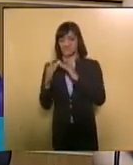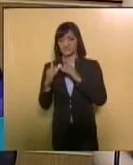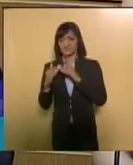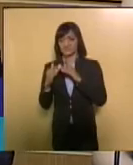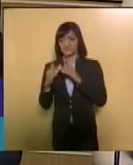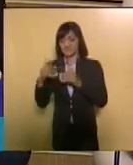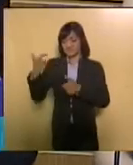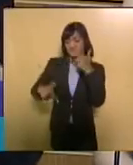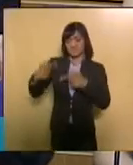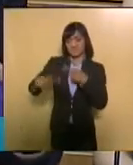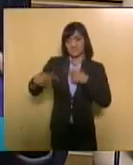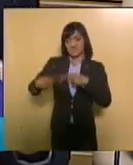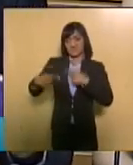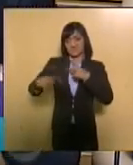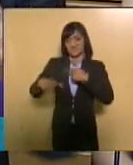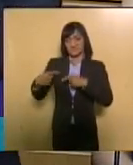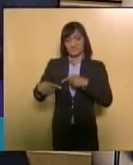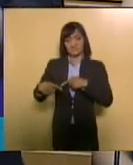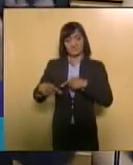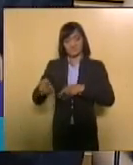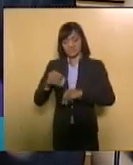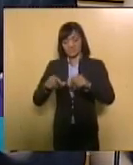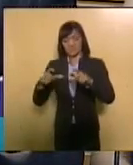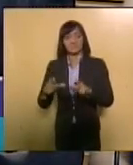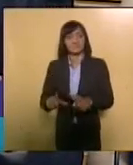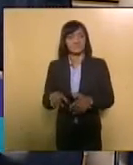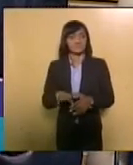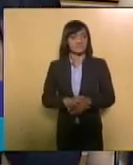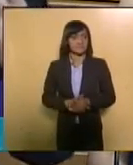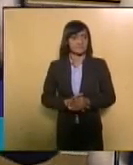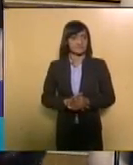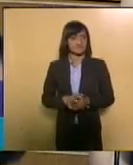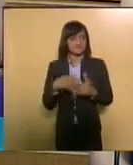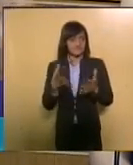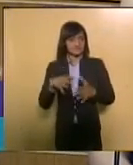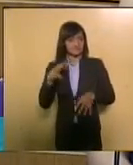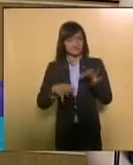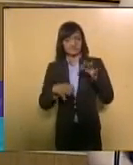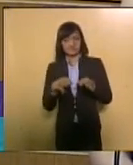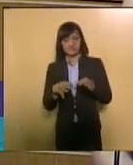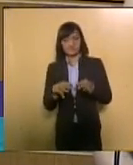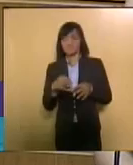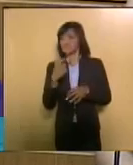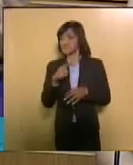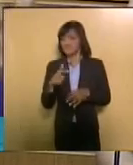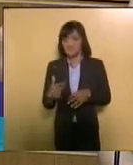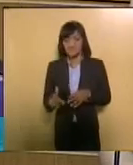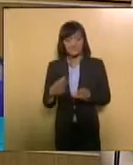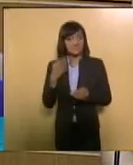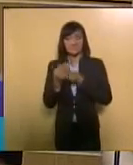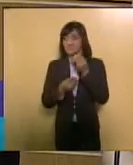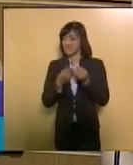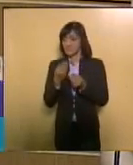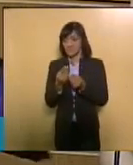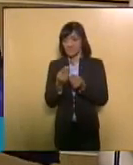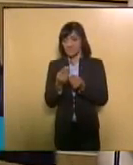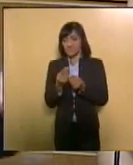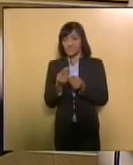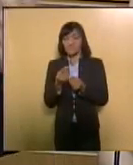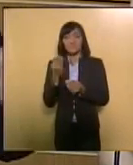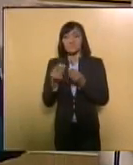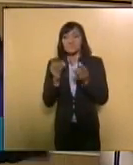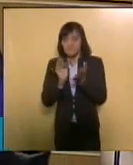um pedaço de terra e ess cara não sabe nem como é que chega até a justiça então se não houver espaços de de para que os